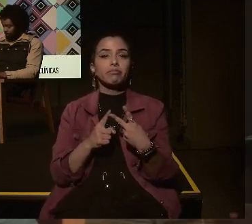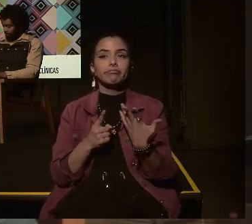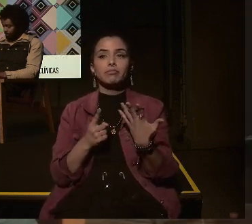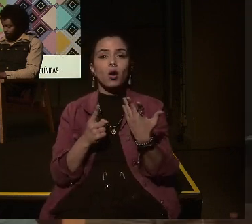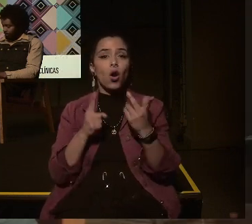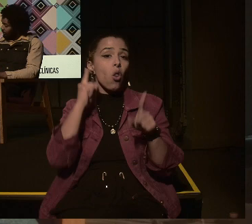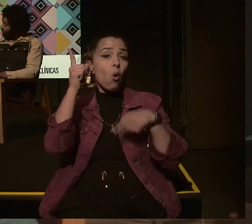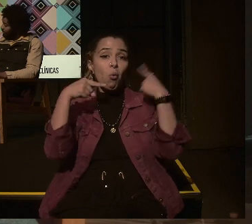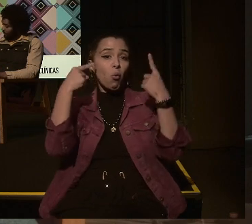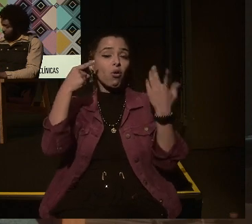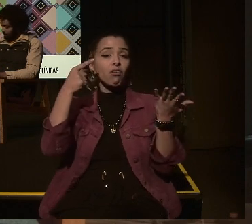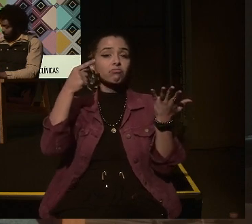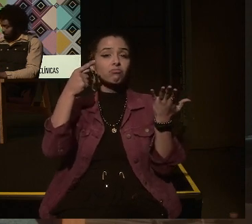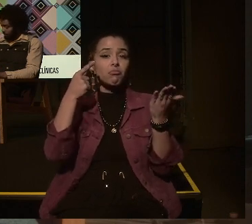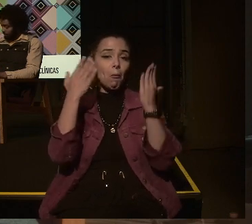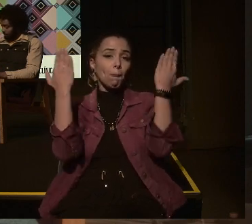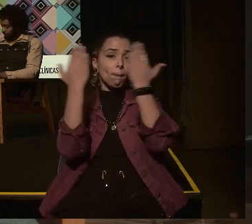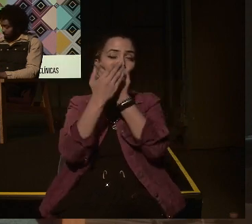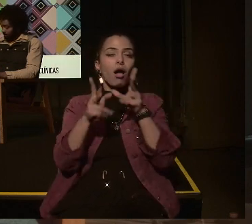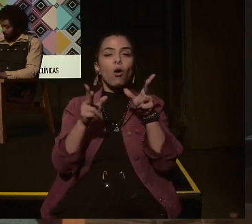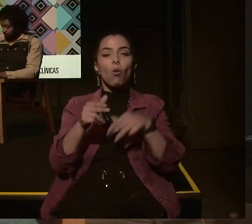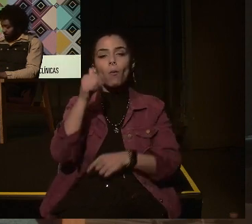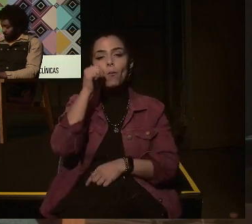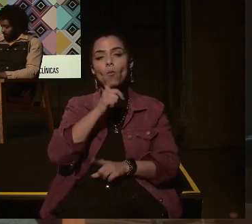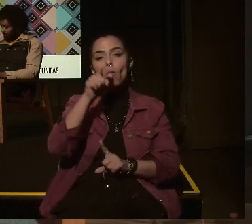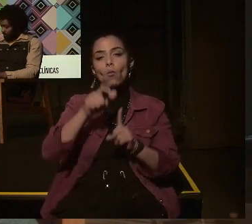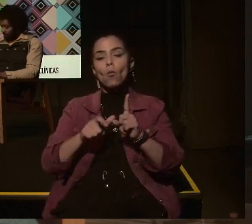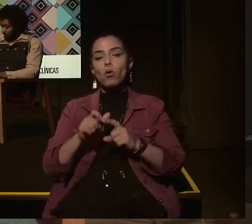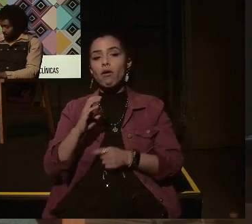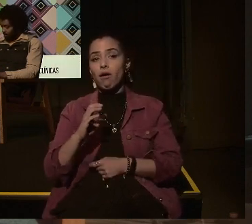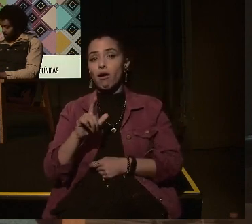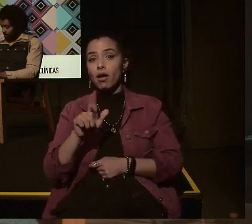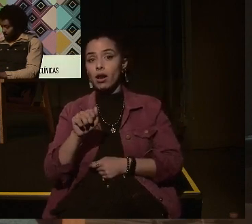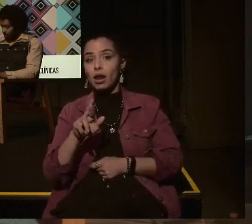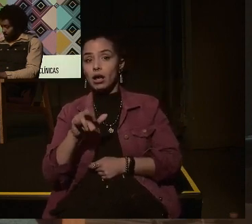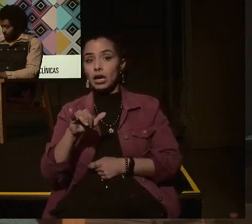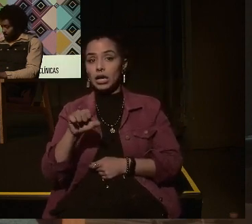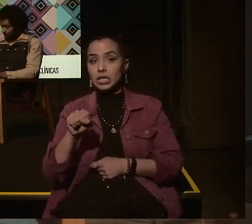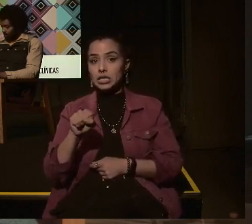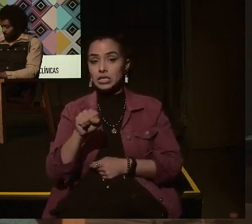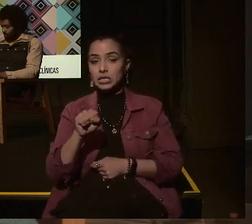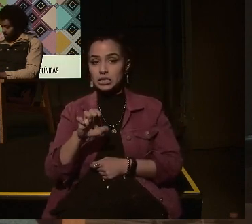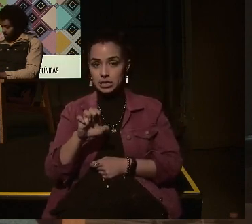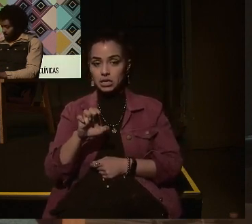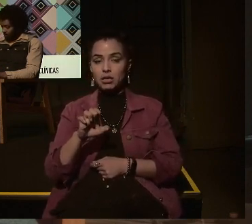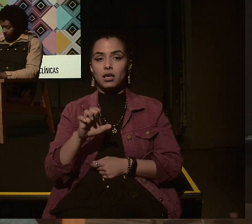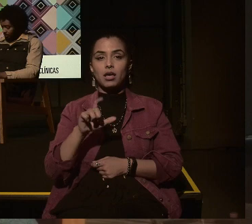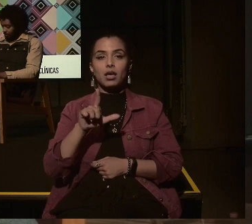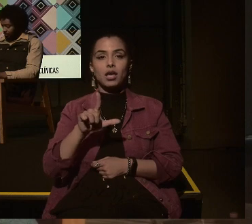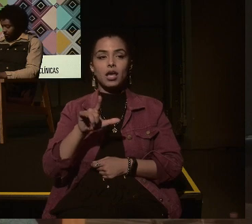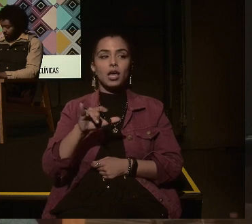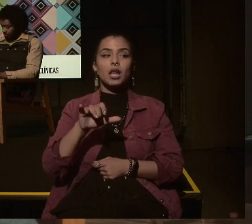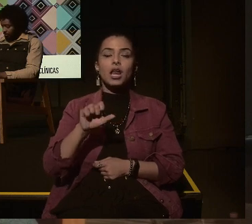enlouquecermos. Como dizia Clarice Lispector, enlouquecer sem se tornar doida.